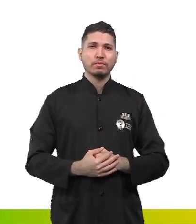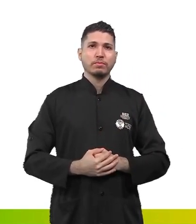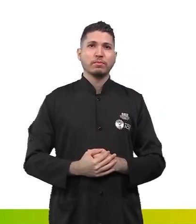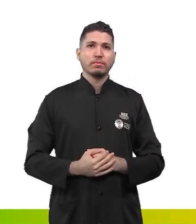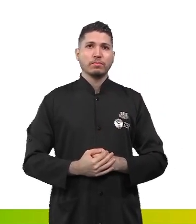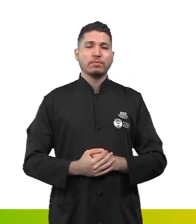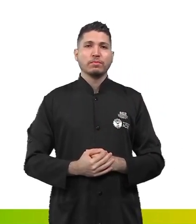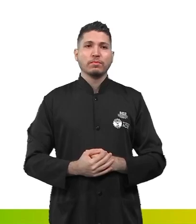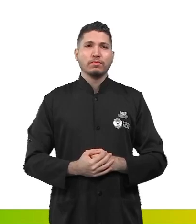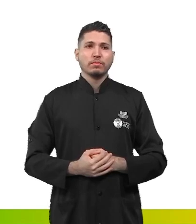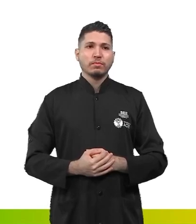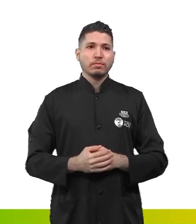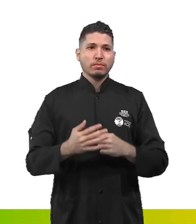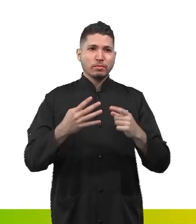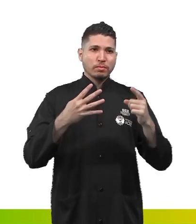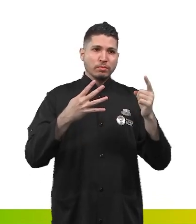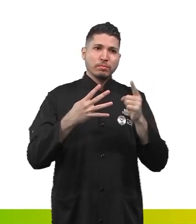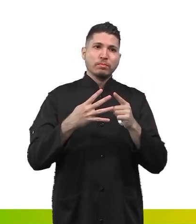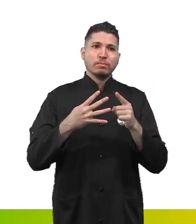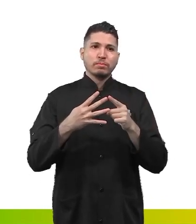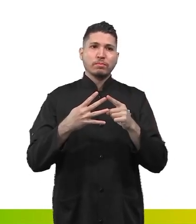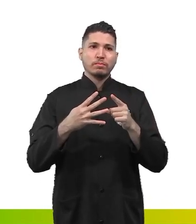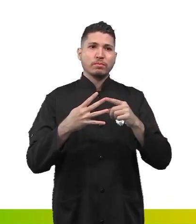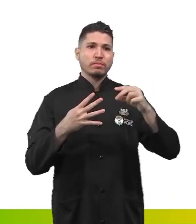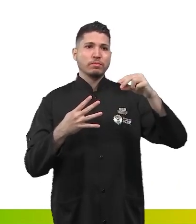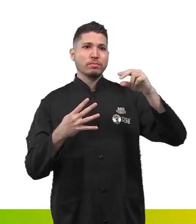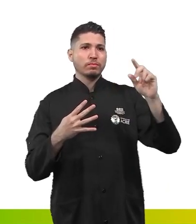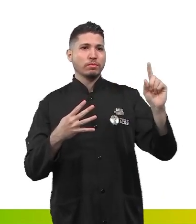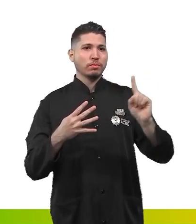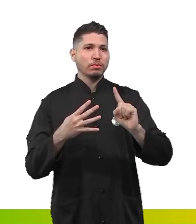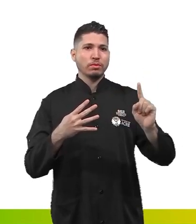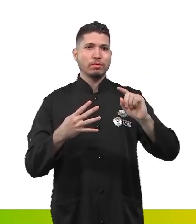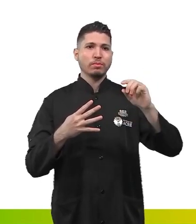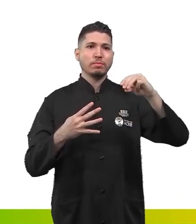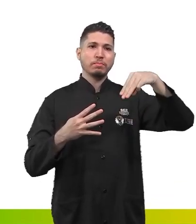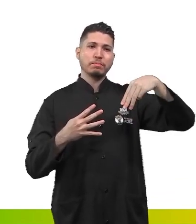outro princípio, o princípio da não maleficência,